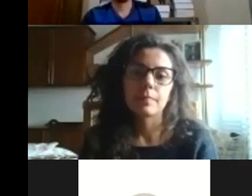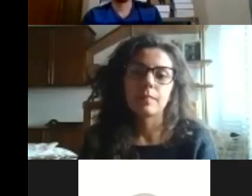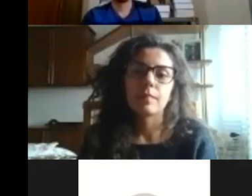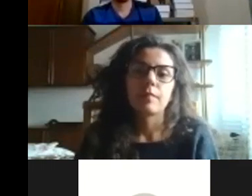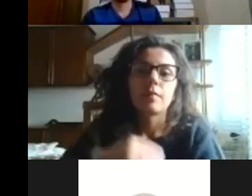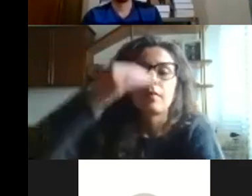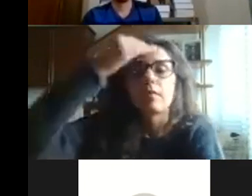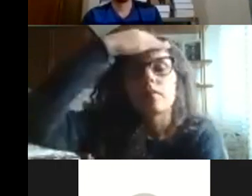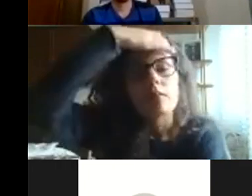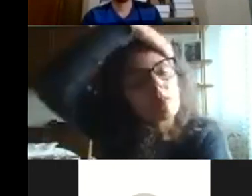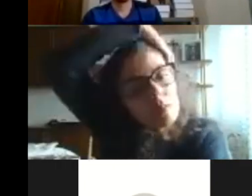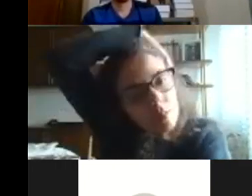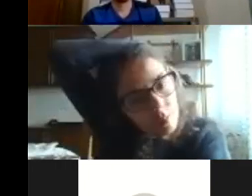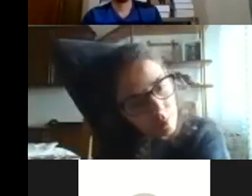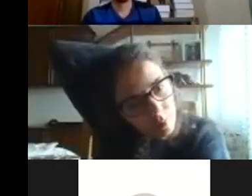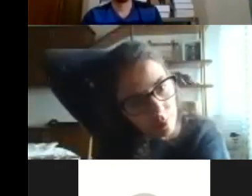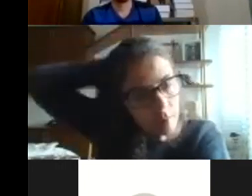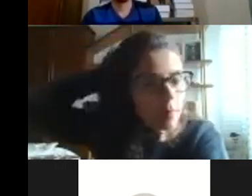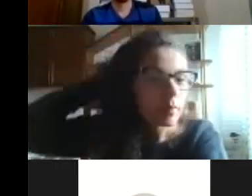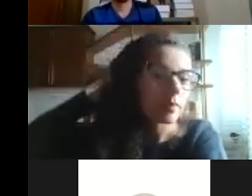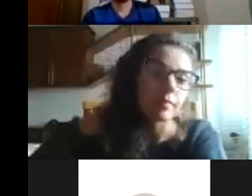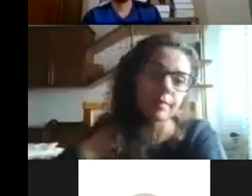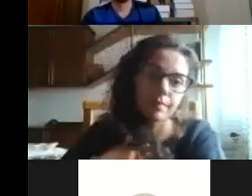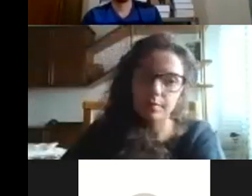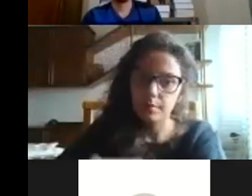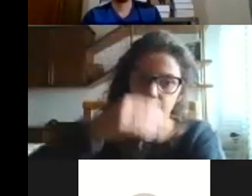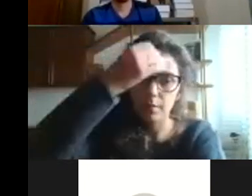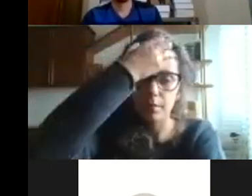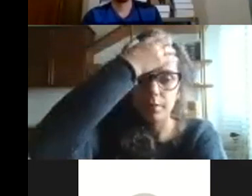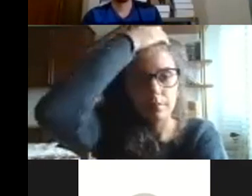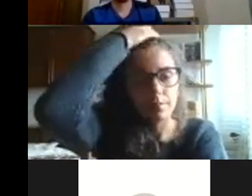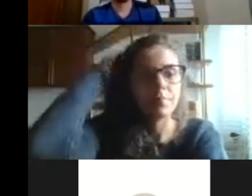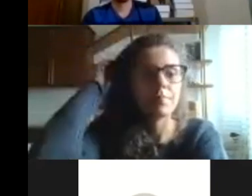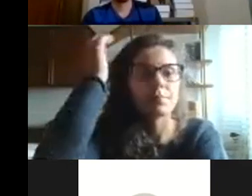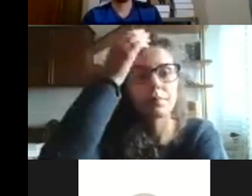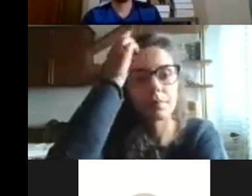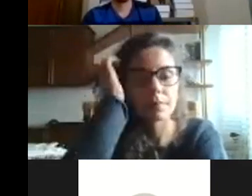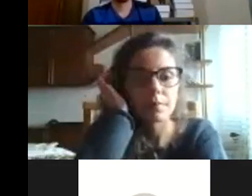eticidade hegeliana, é que você não resolve o problema da normatividade